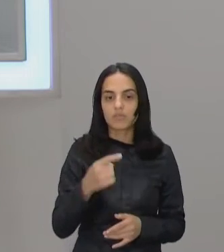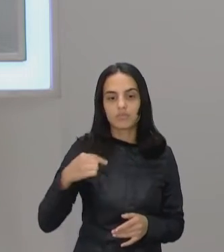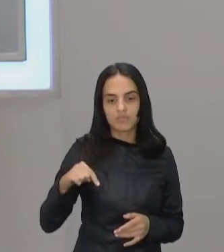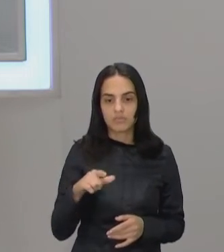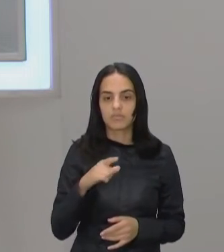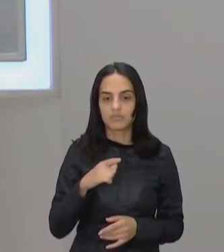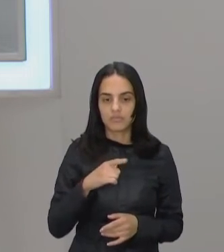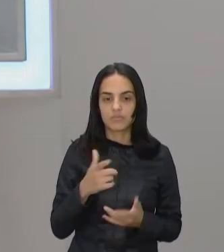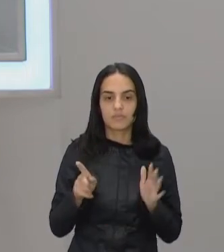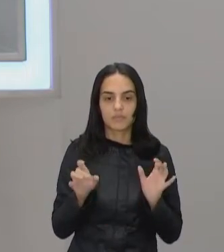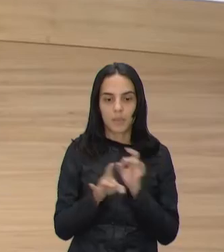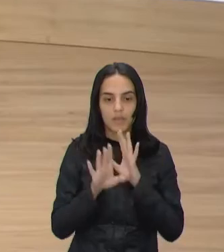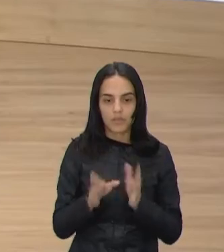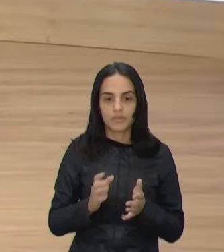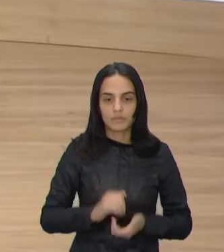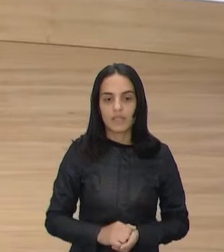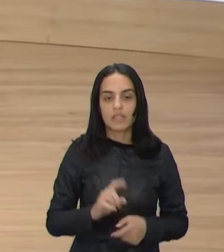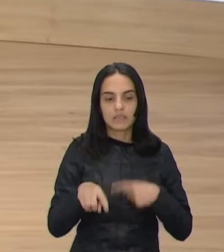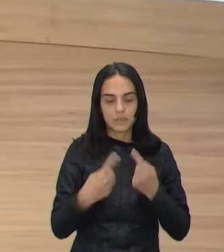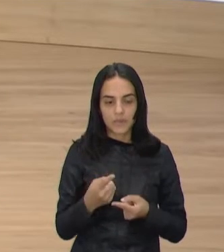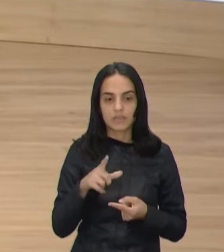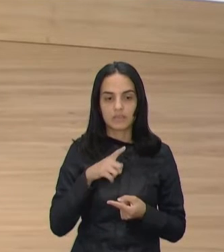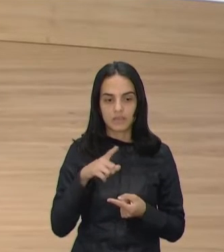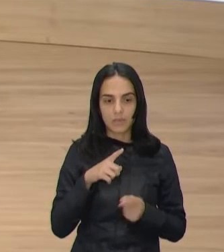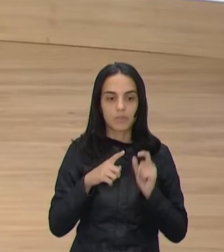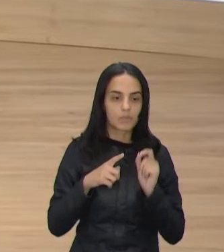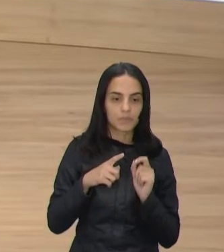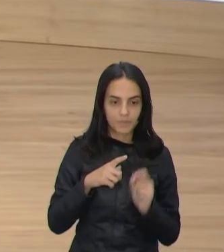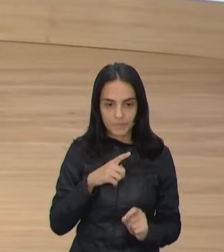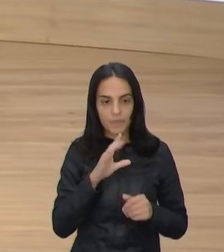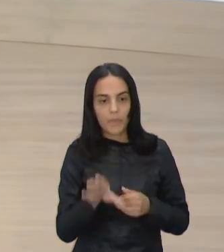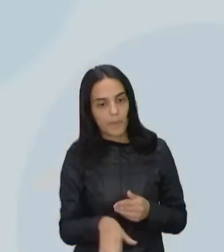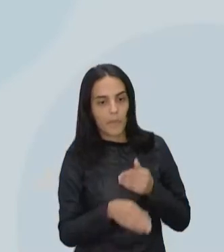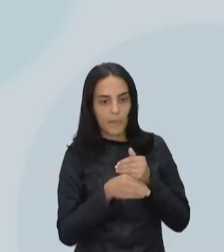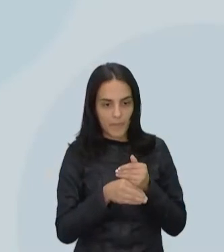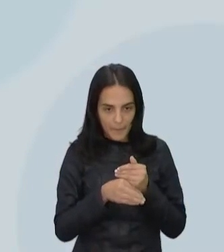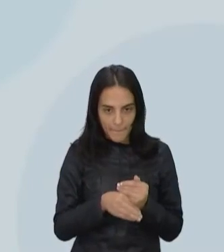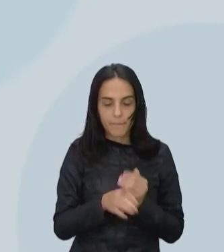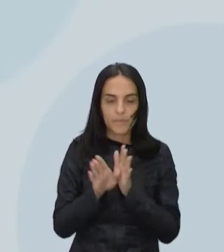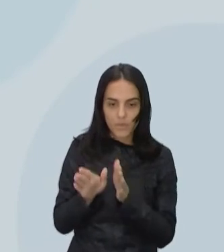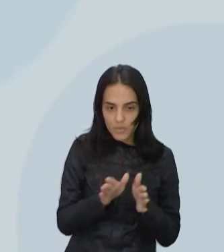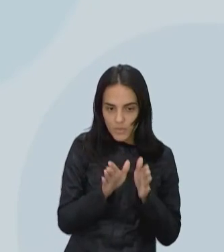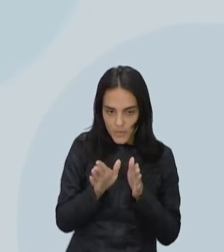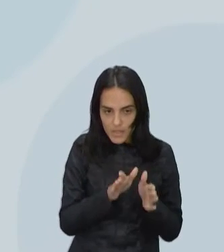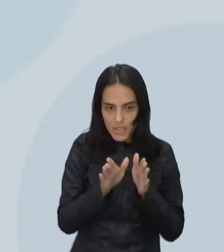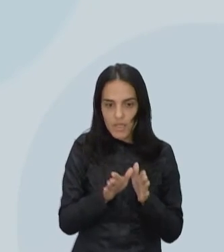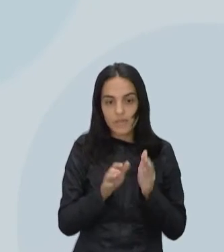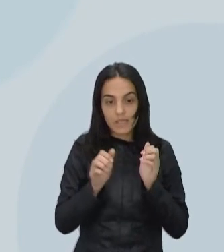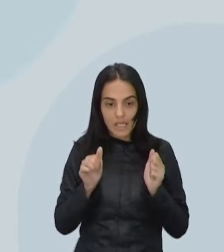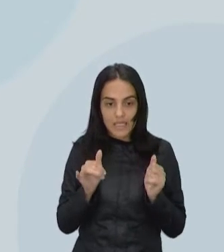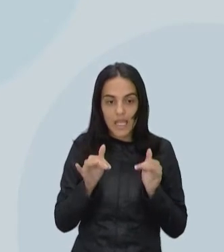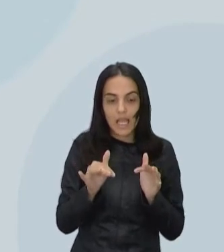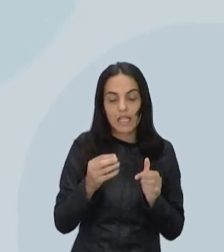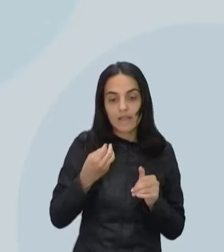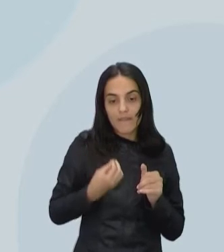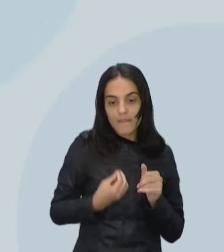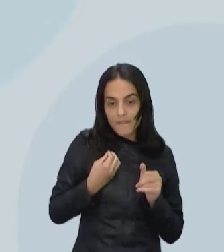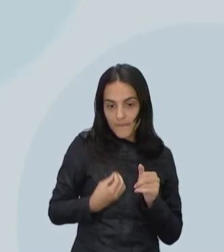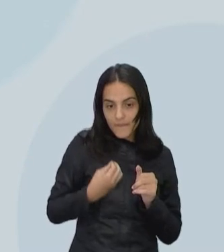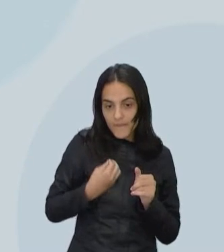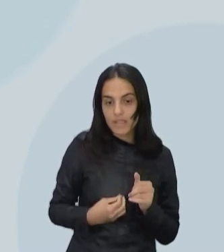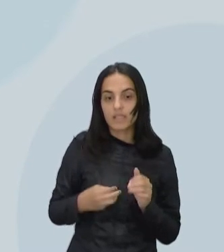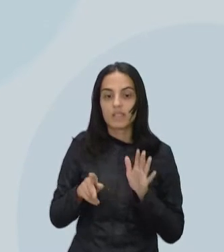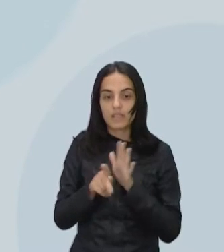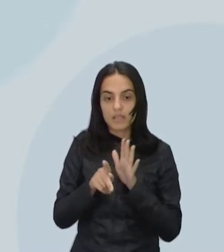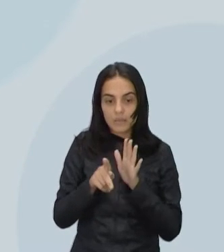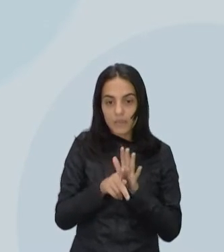teremos isso daí pronto. Logo em seguida nós temos a aplicabilidade desses processos reativos na vida e